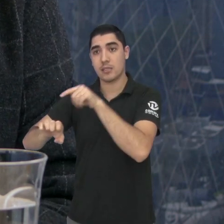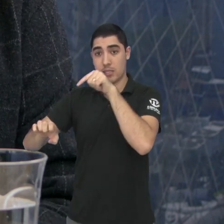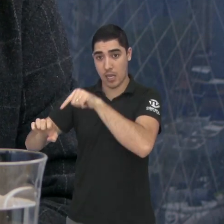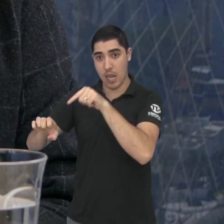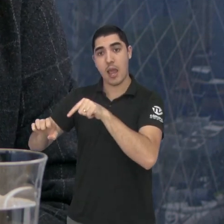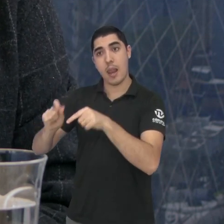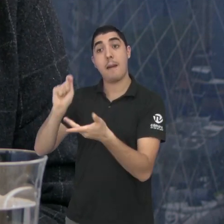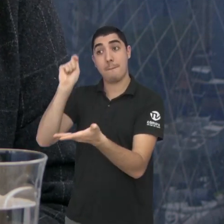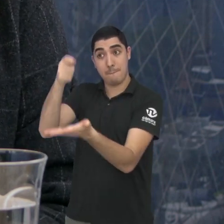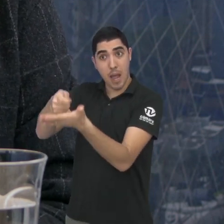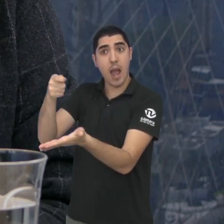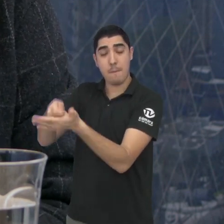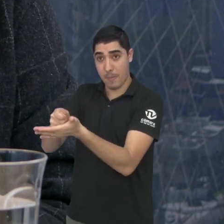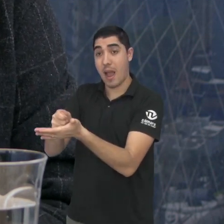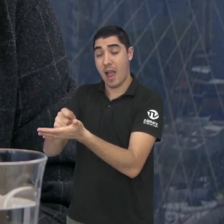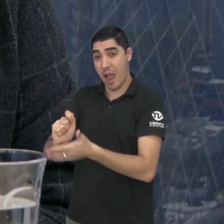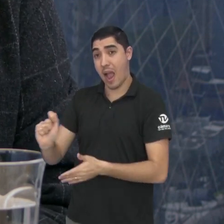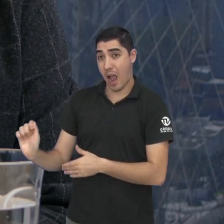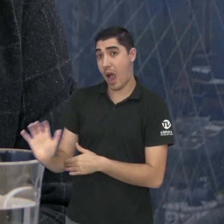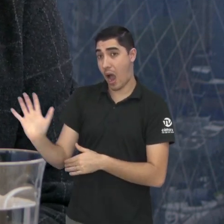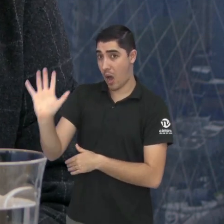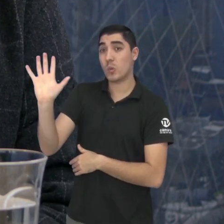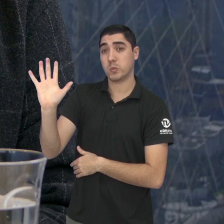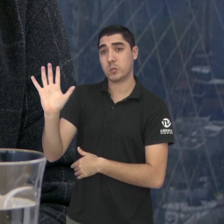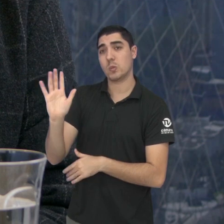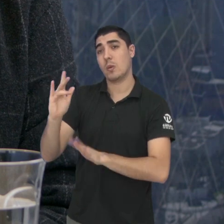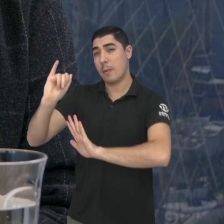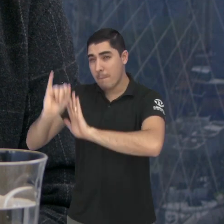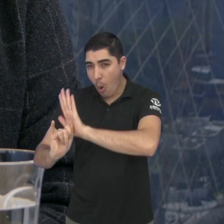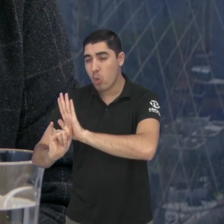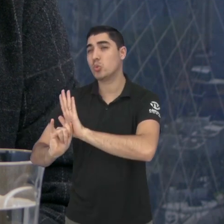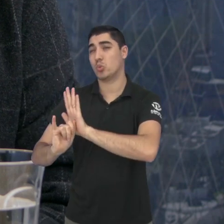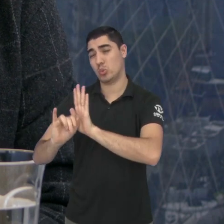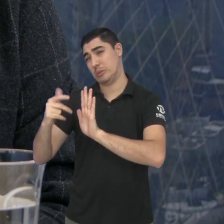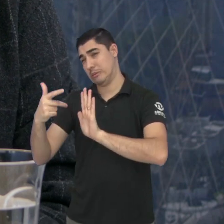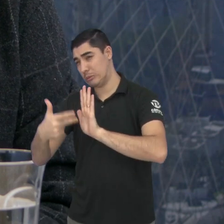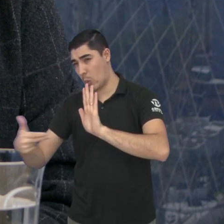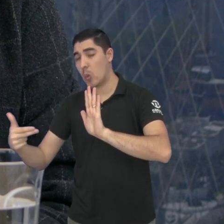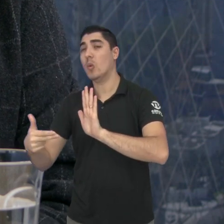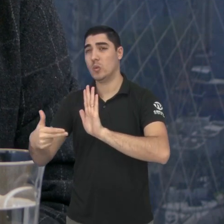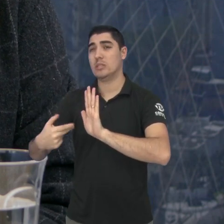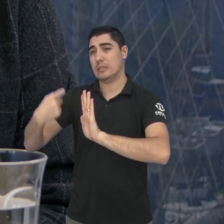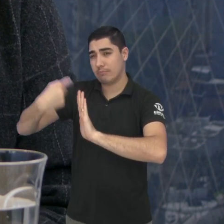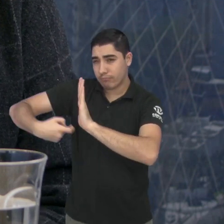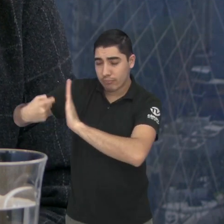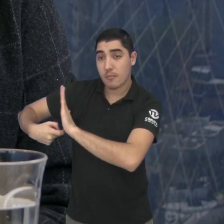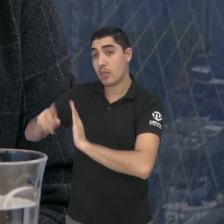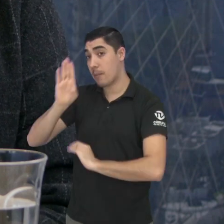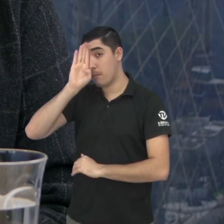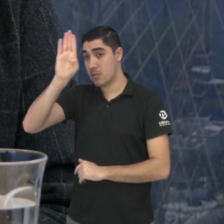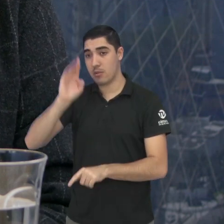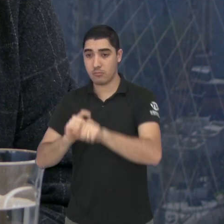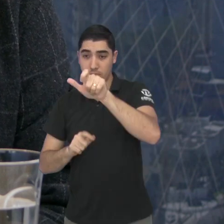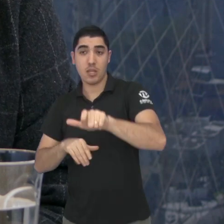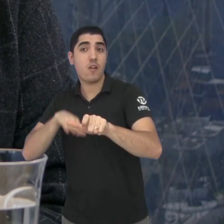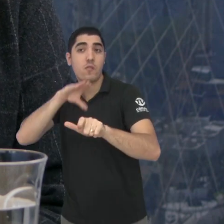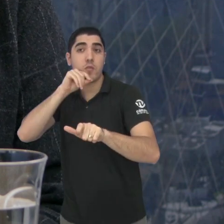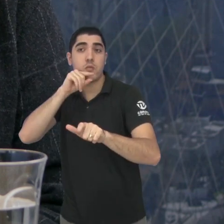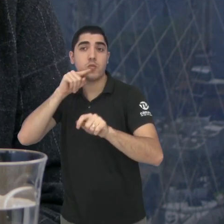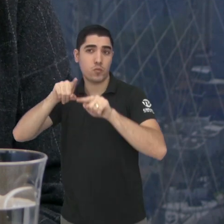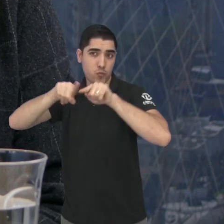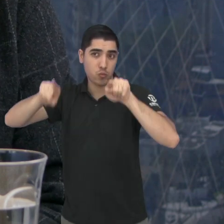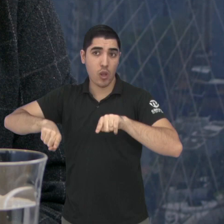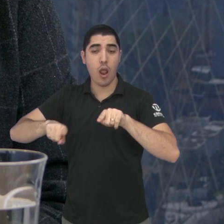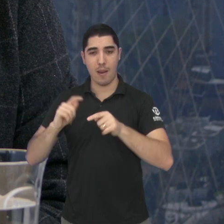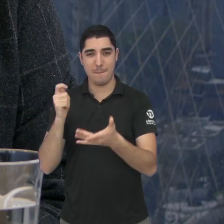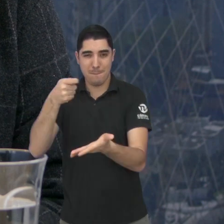um valor muito alto, né, de impostos, principalmente em cima de de um empregado, né? O salário de um empregado,